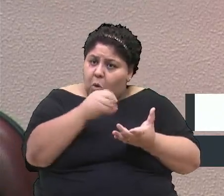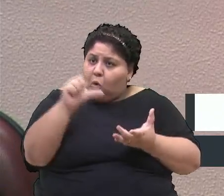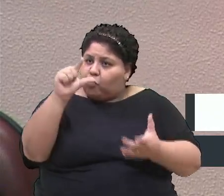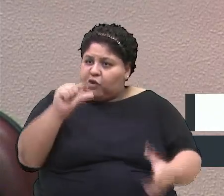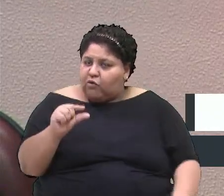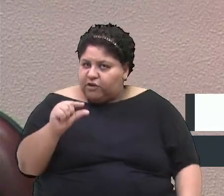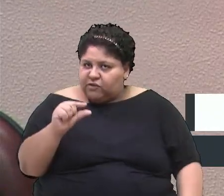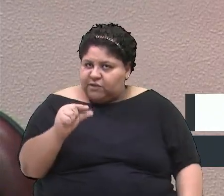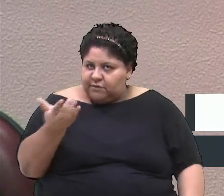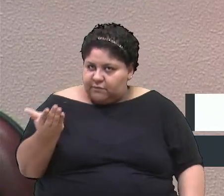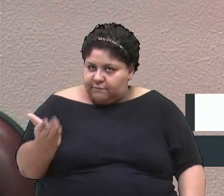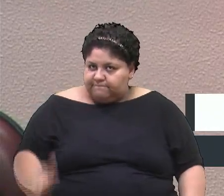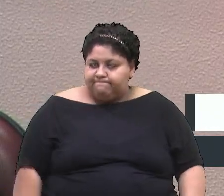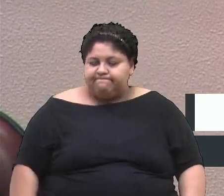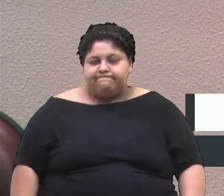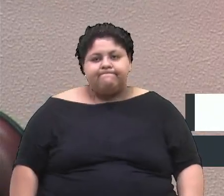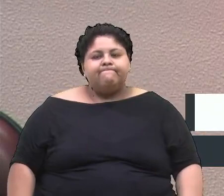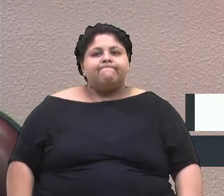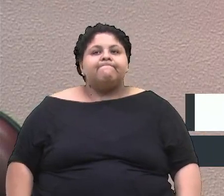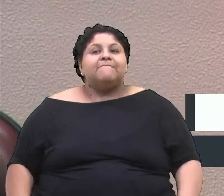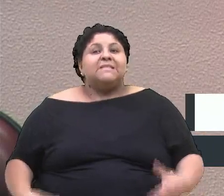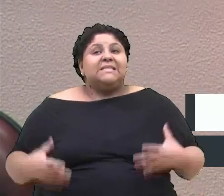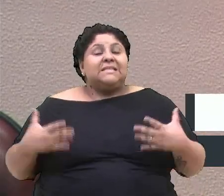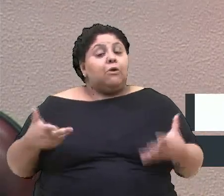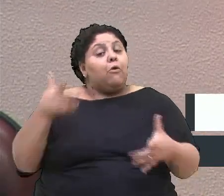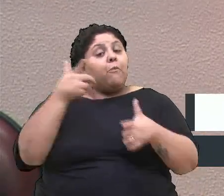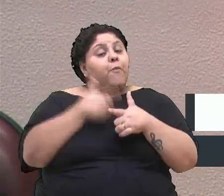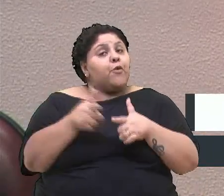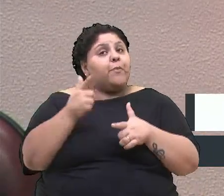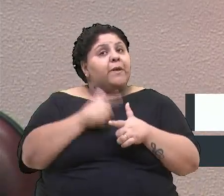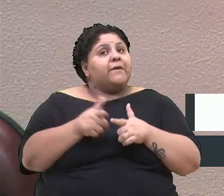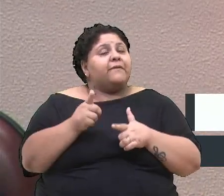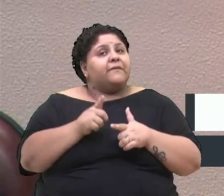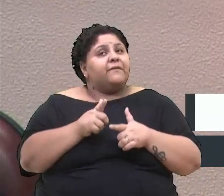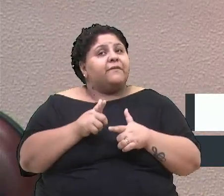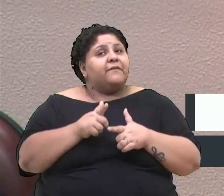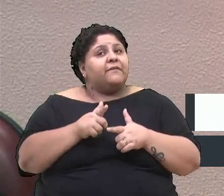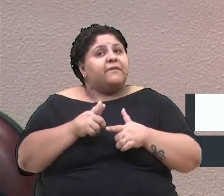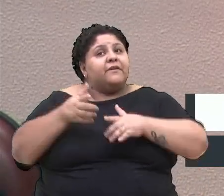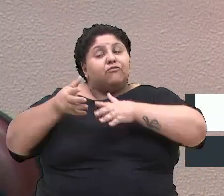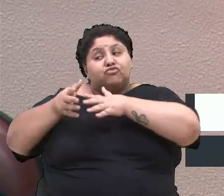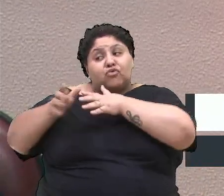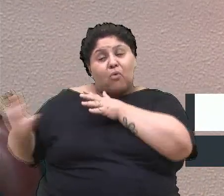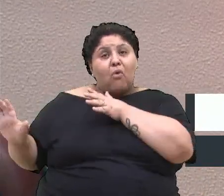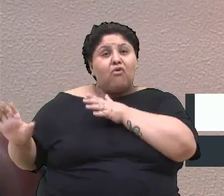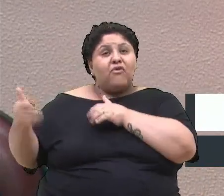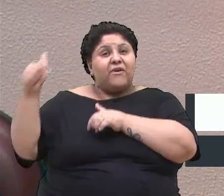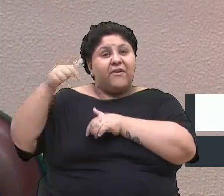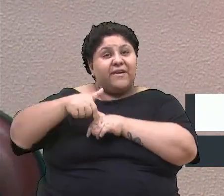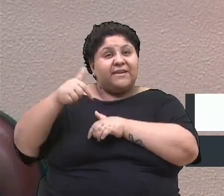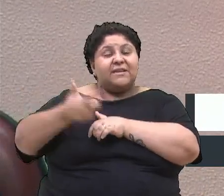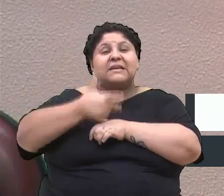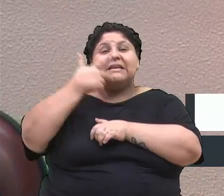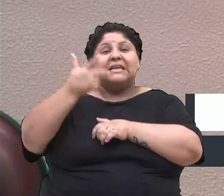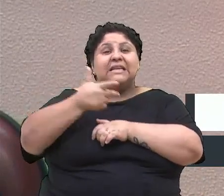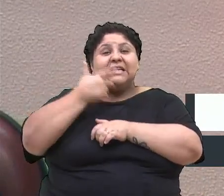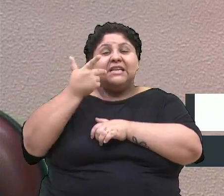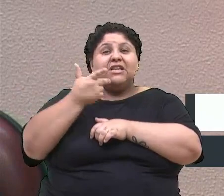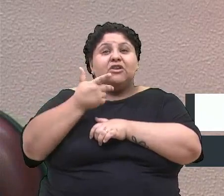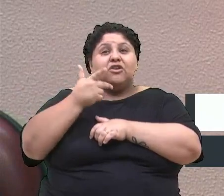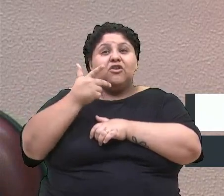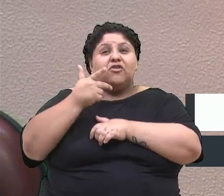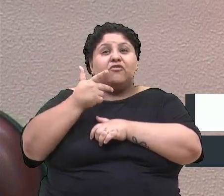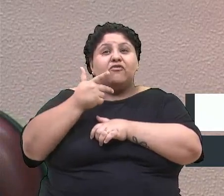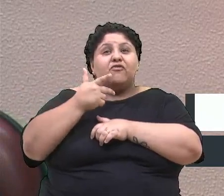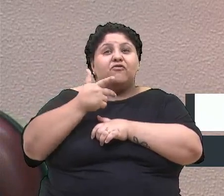impostos. Então é um vício que eu sou contra. Para declarar voto, senhor presidente. E essa minha posição foi ratificada ontem à